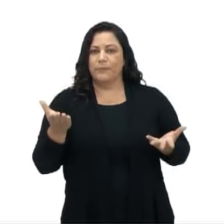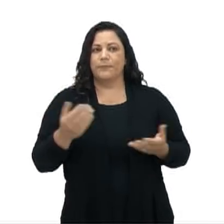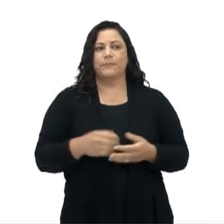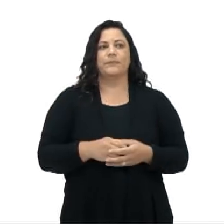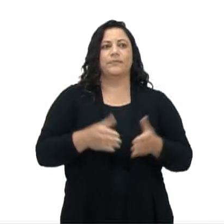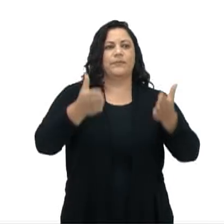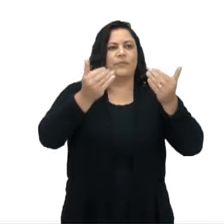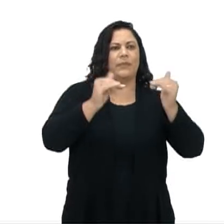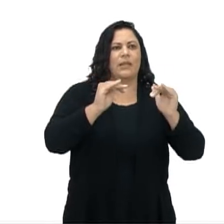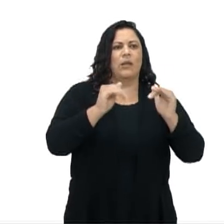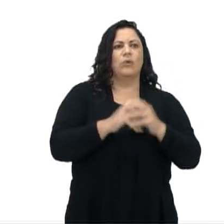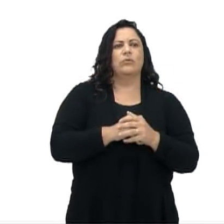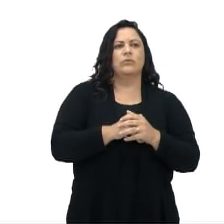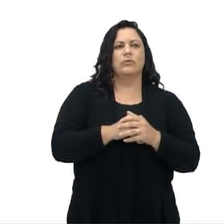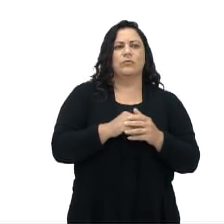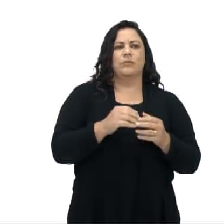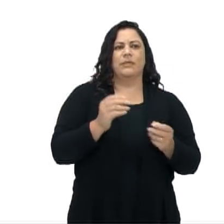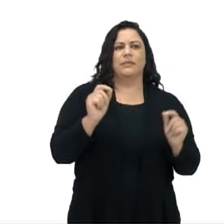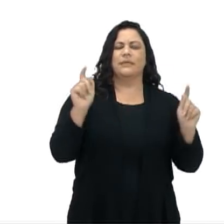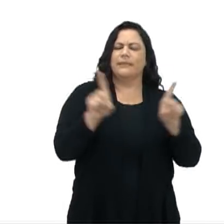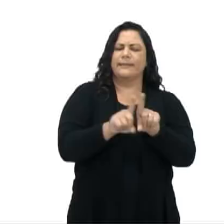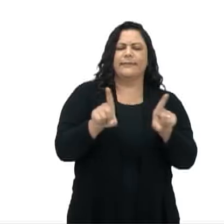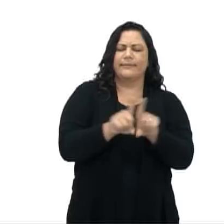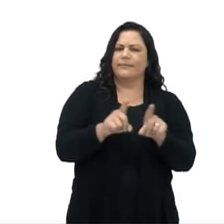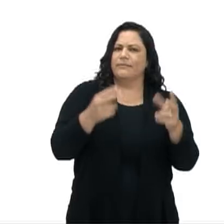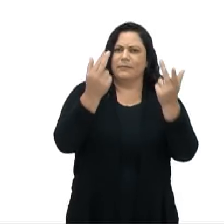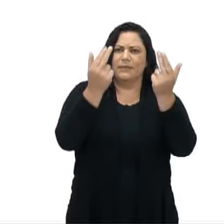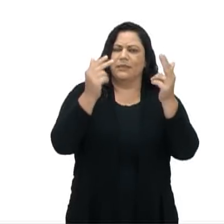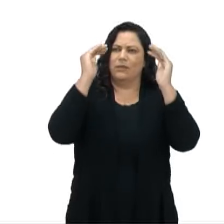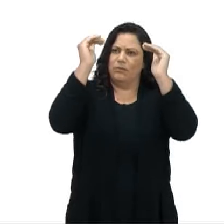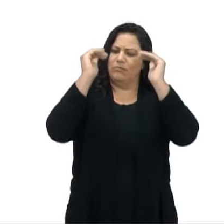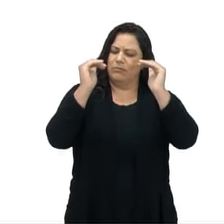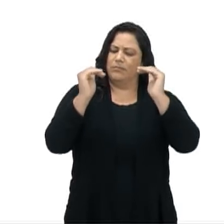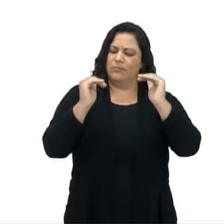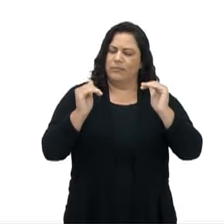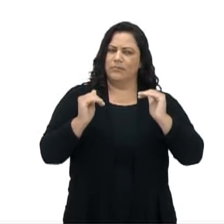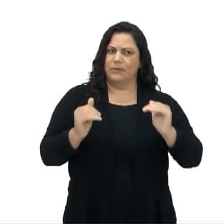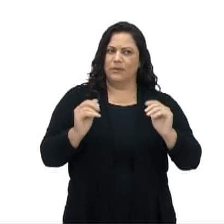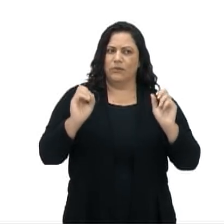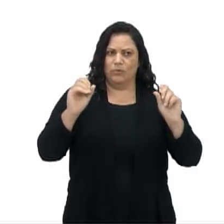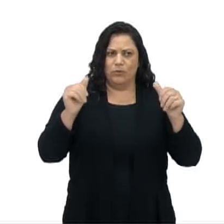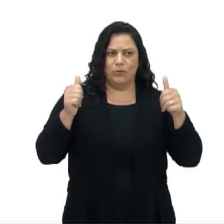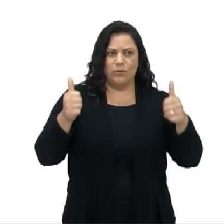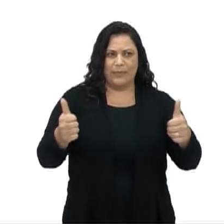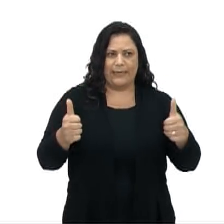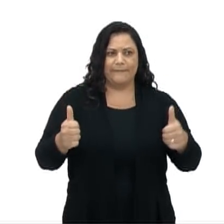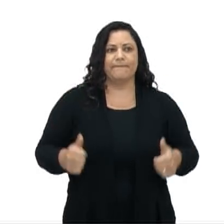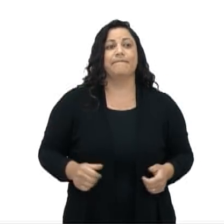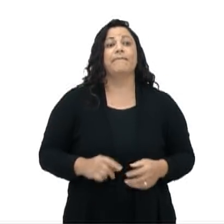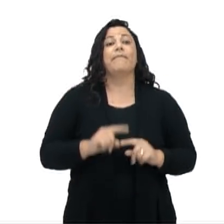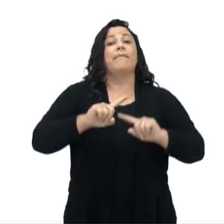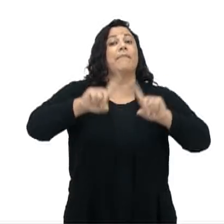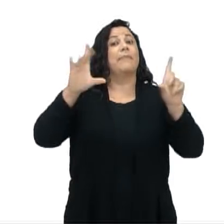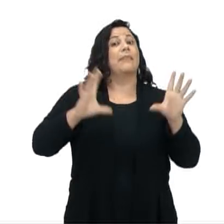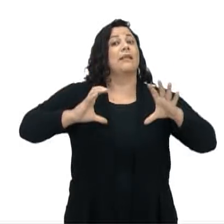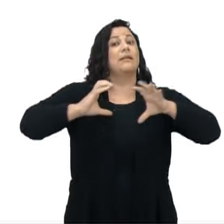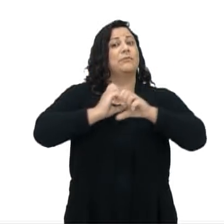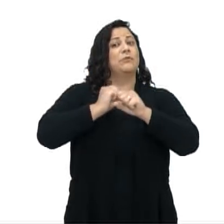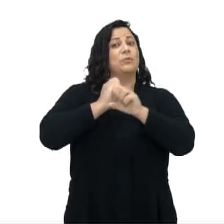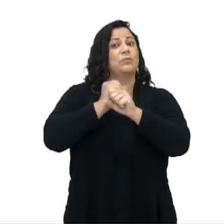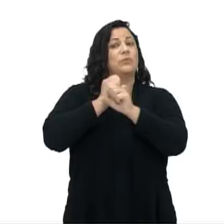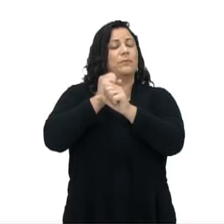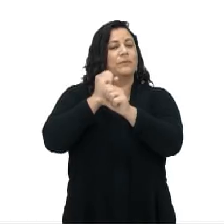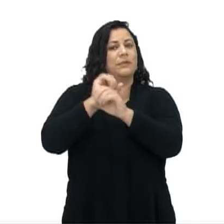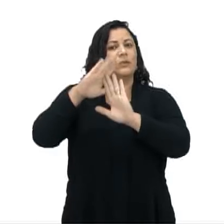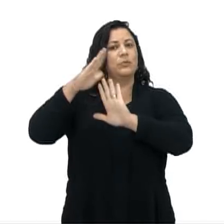0,45 vezes 360, que equivale a um ângulo central de 162 graus, ok? Somando todos os